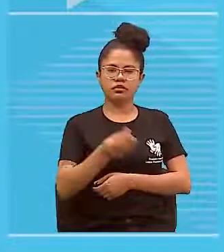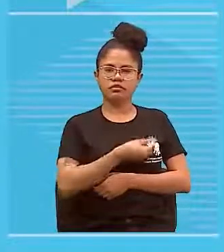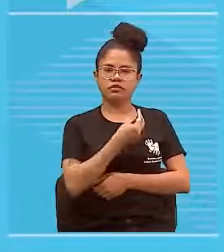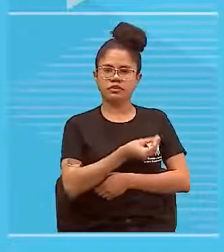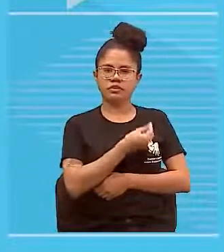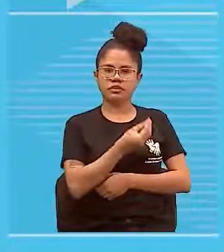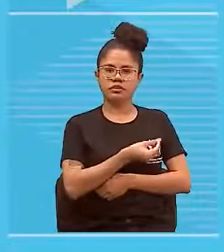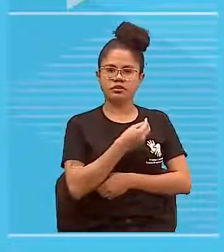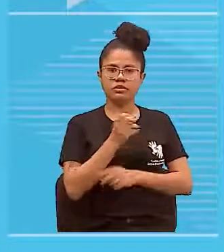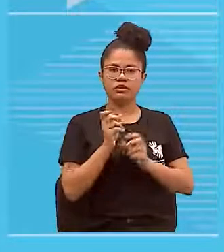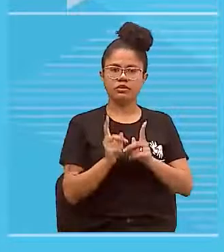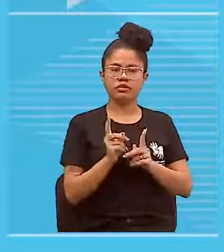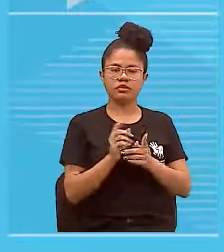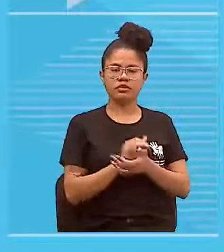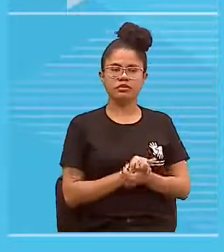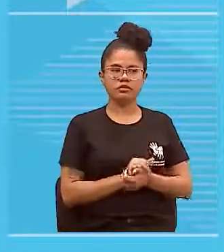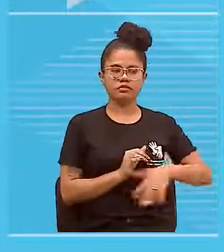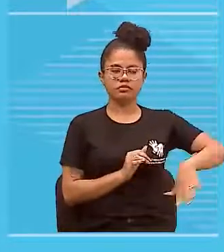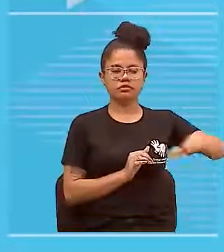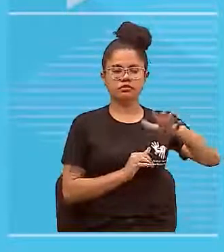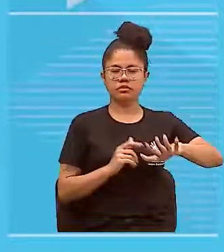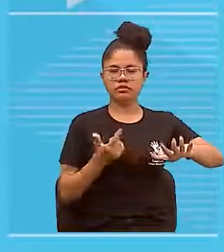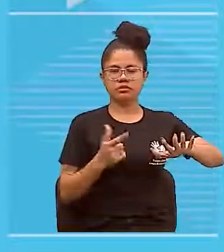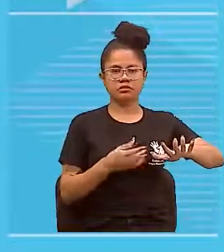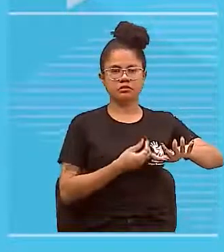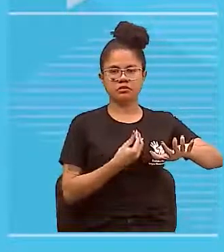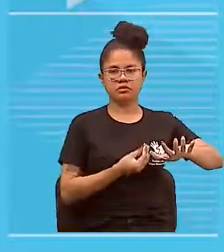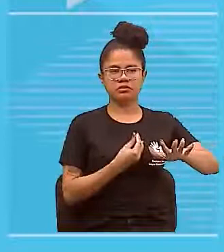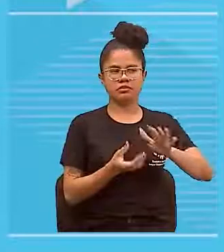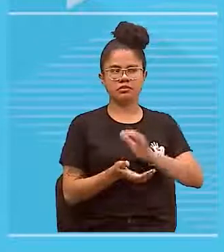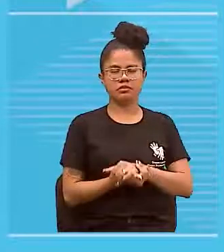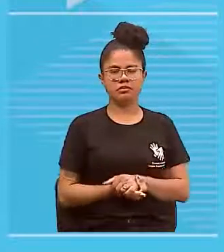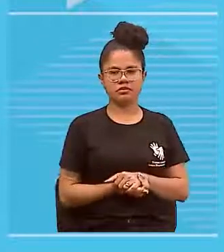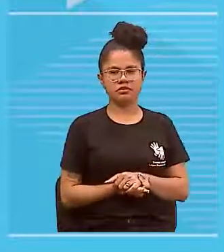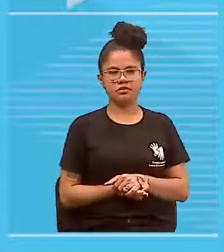falado antes, que, deixa eu pegar meu copo mágico,